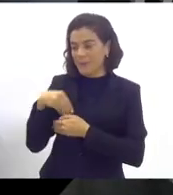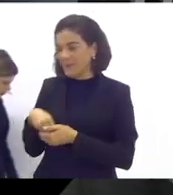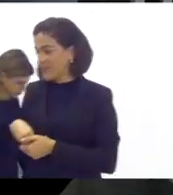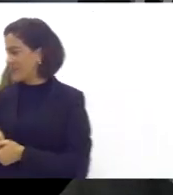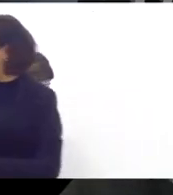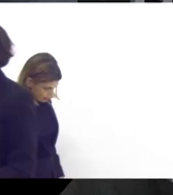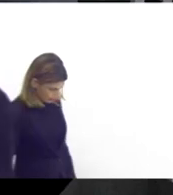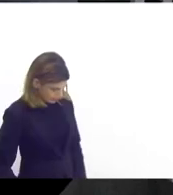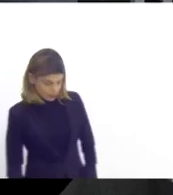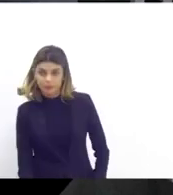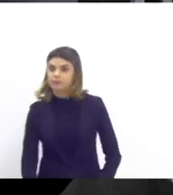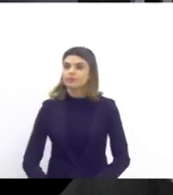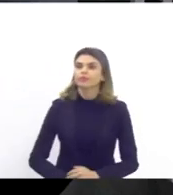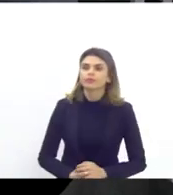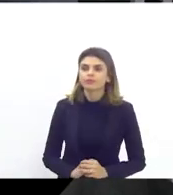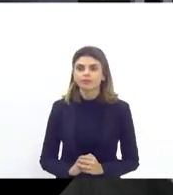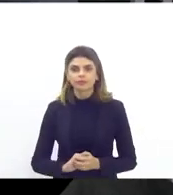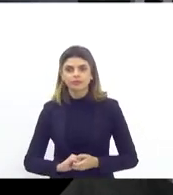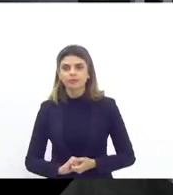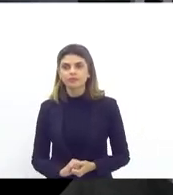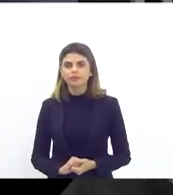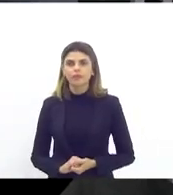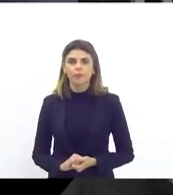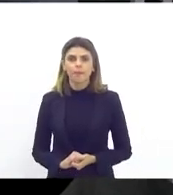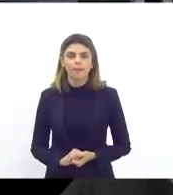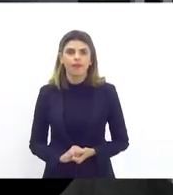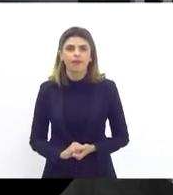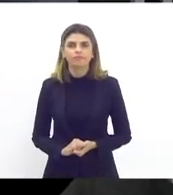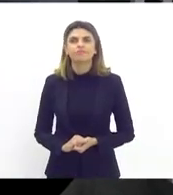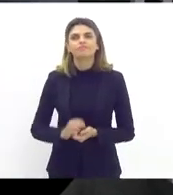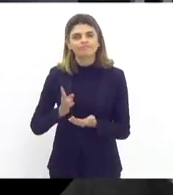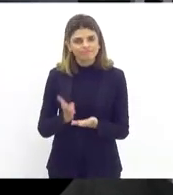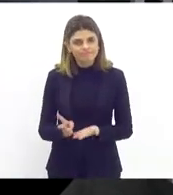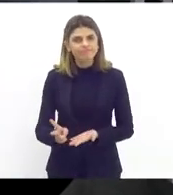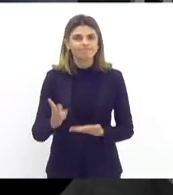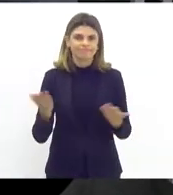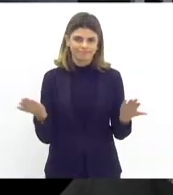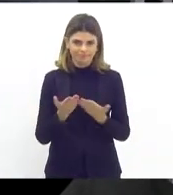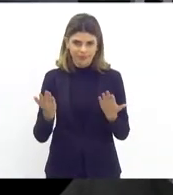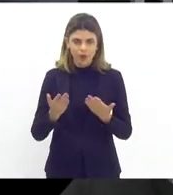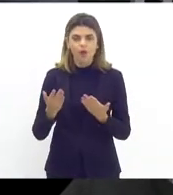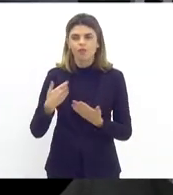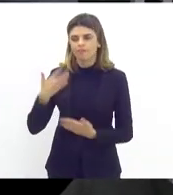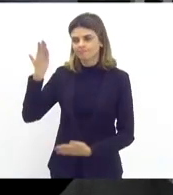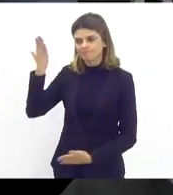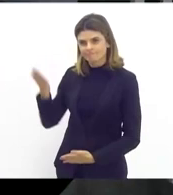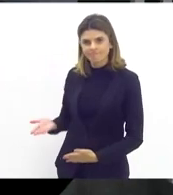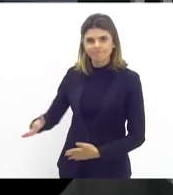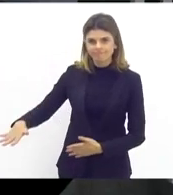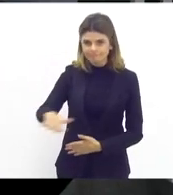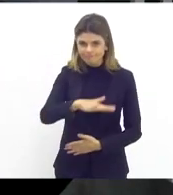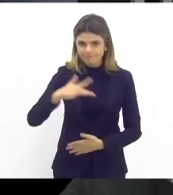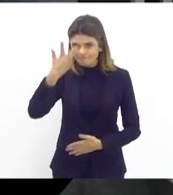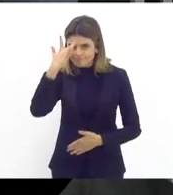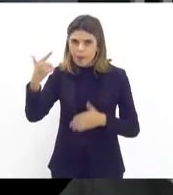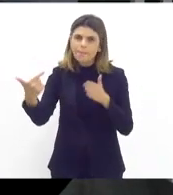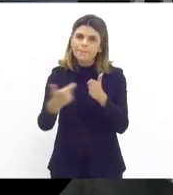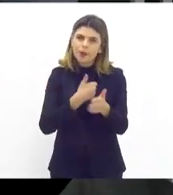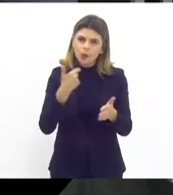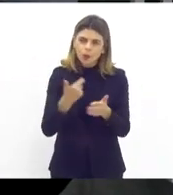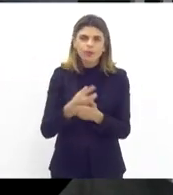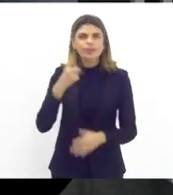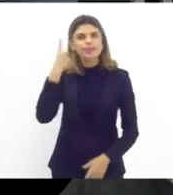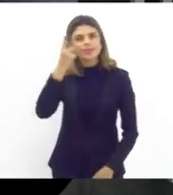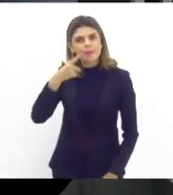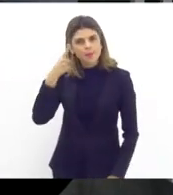que eu conheço há muito tempo. Bom, vamos dar sequência, eu vou passar aqui para as perguntas do nosso querido